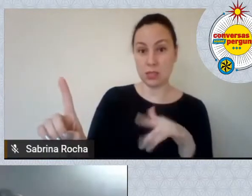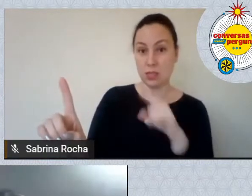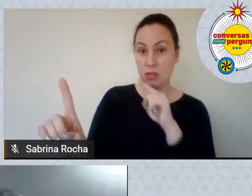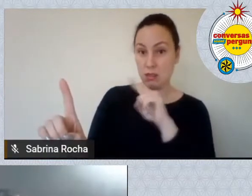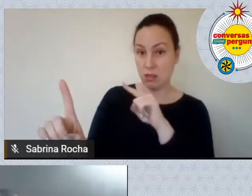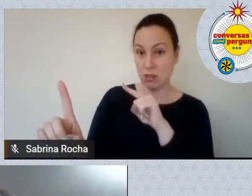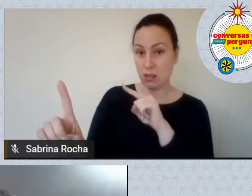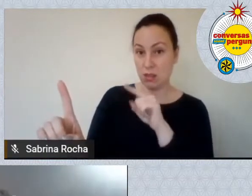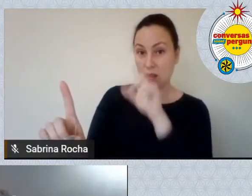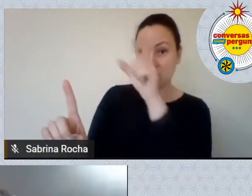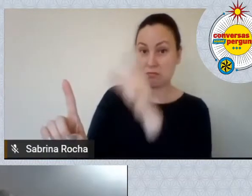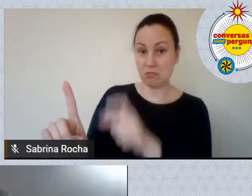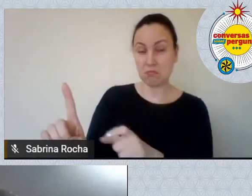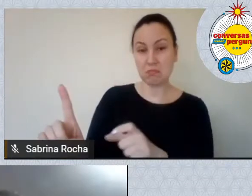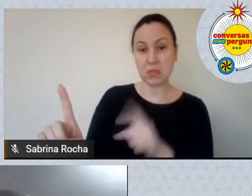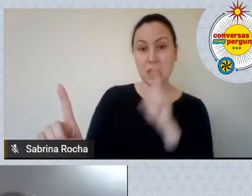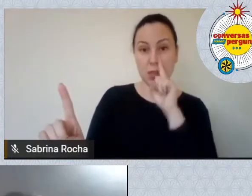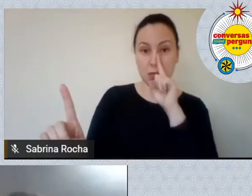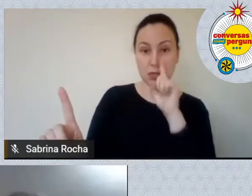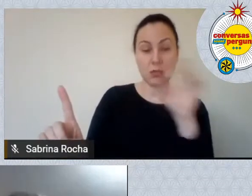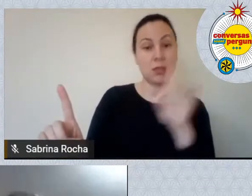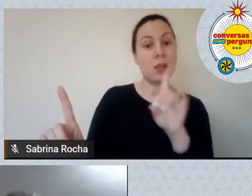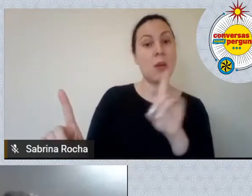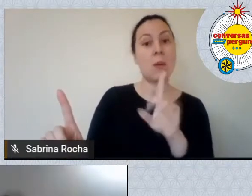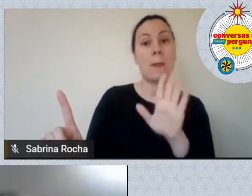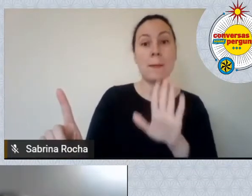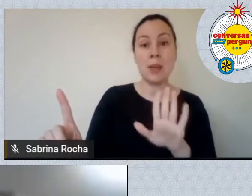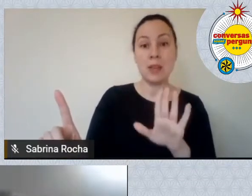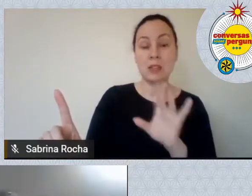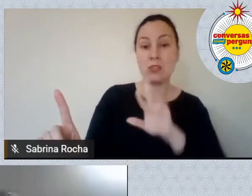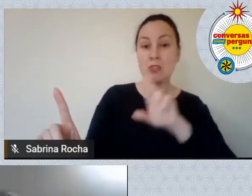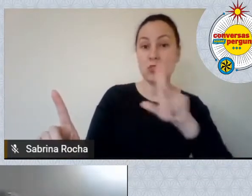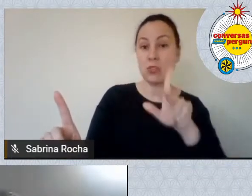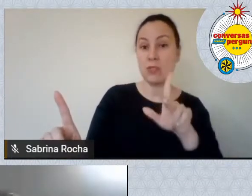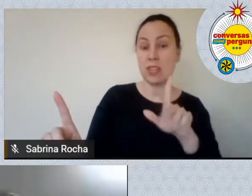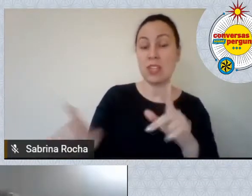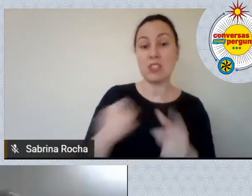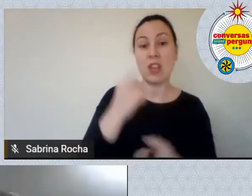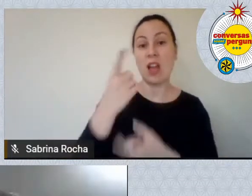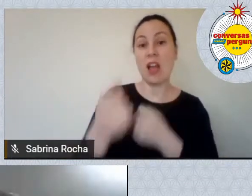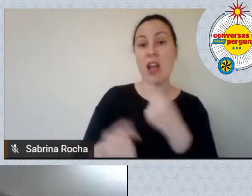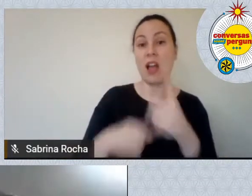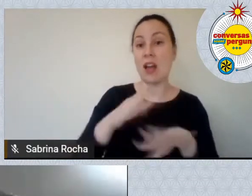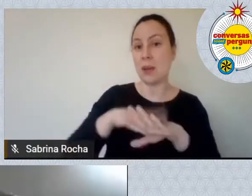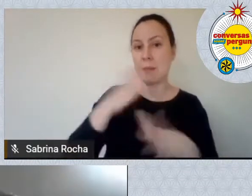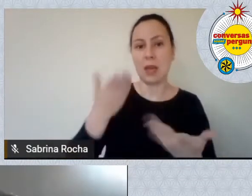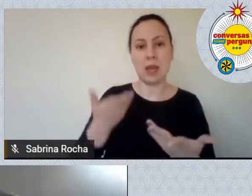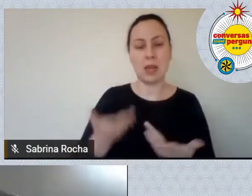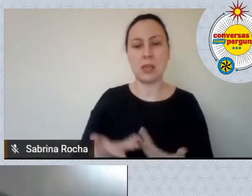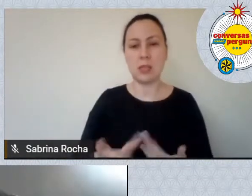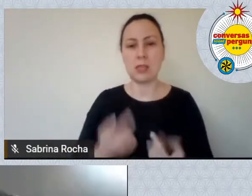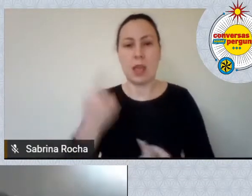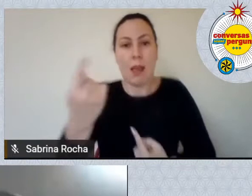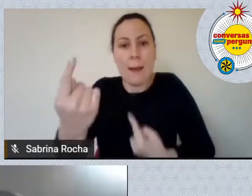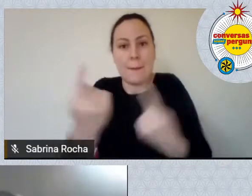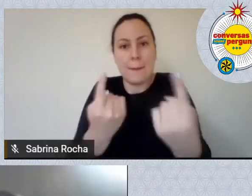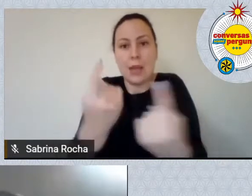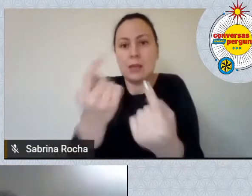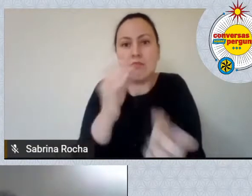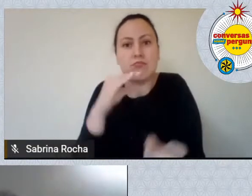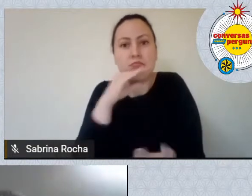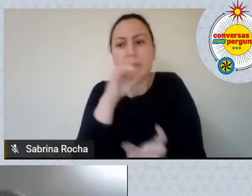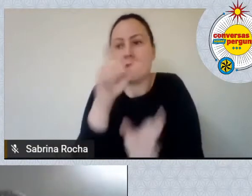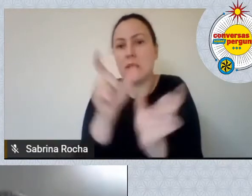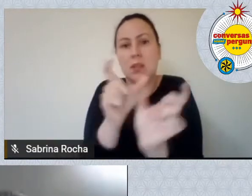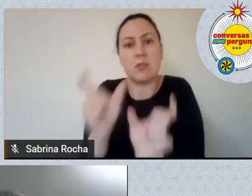não tem o mesmo risco, mas tem um risco que pode ser diferente para uma coisa mais rara, e assim por diante. Isso é muito